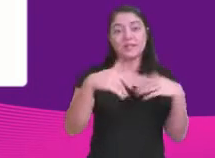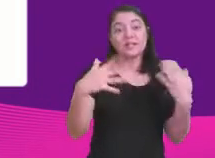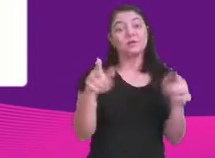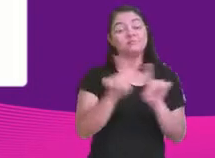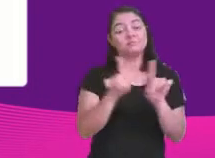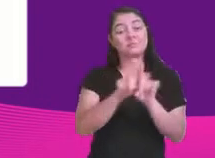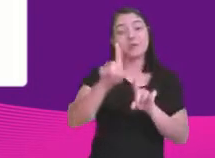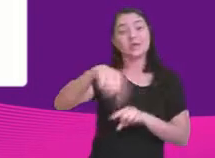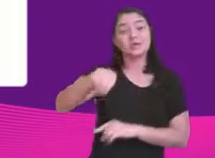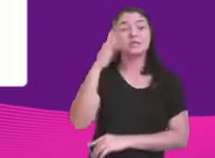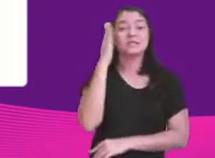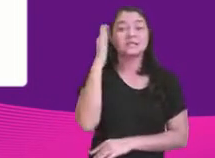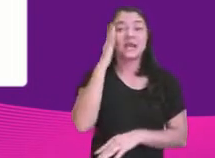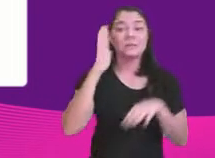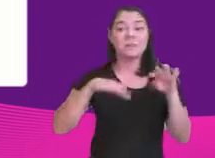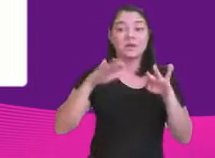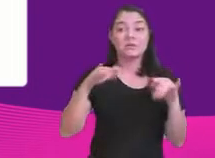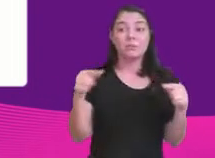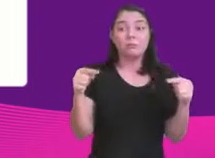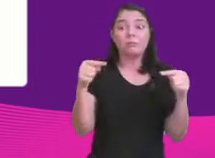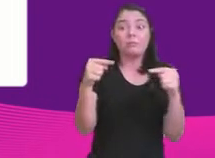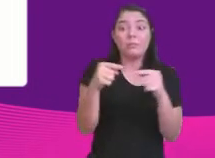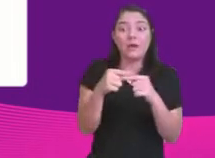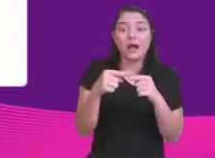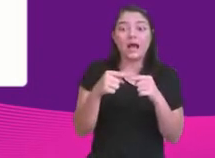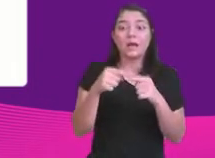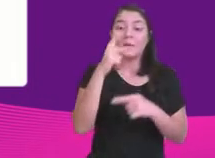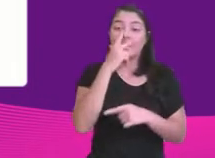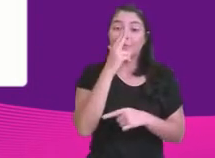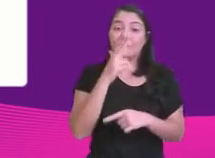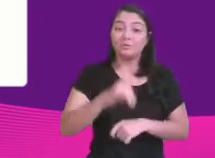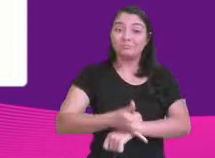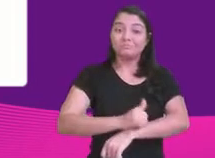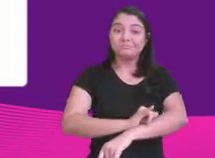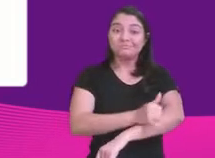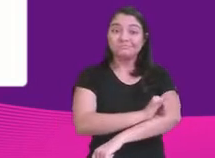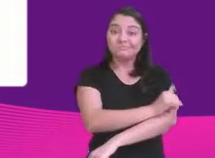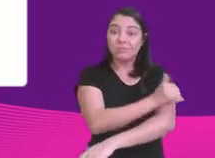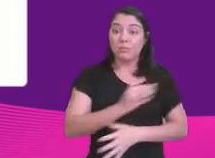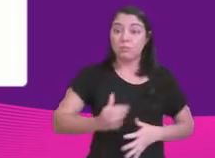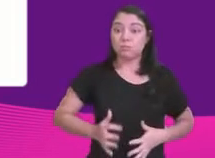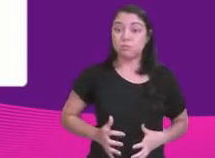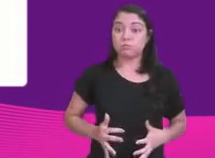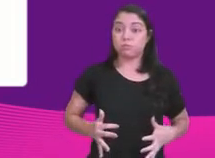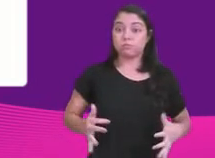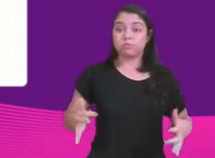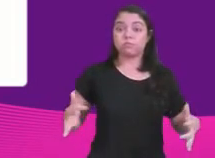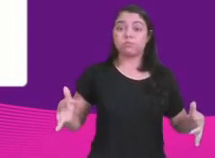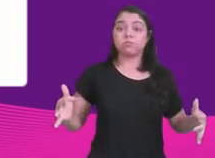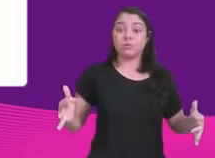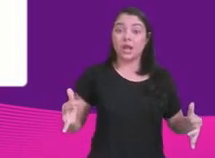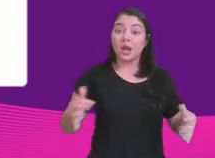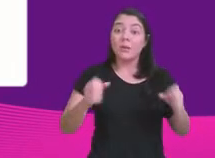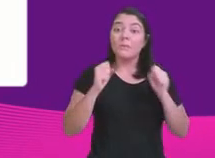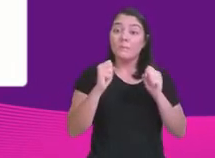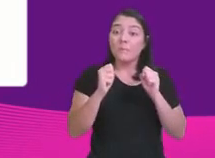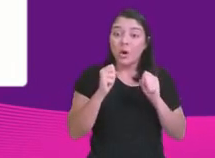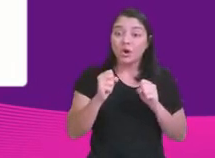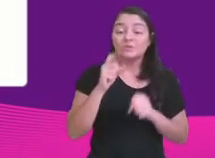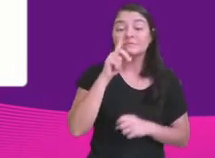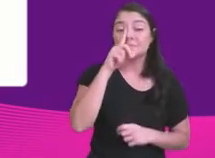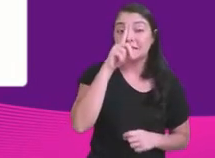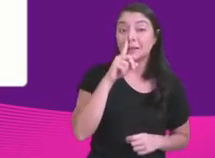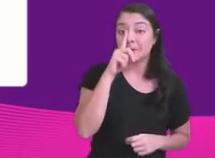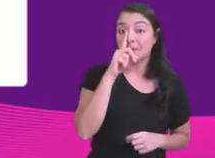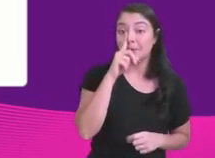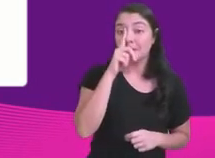que pacientes com índice de massa corpórea acima de 30 têm um risco muito maior de terem uma cirurgia